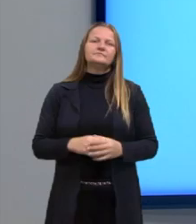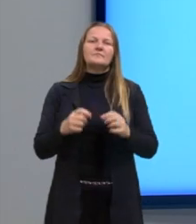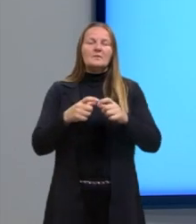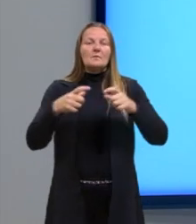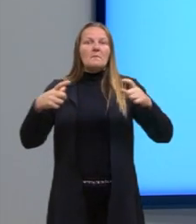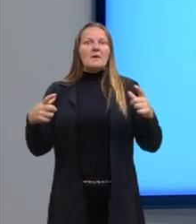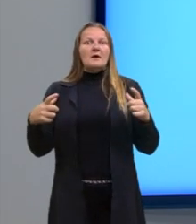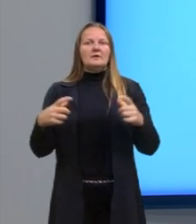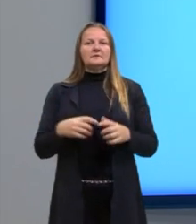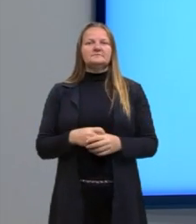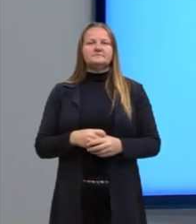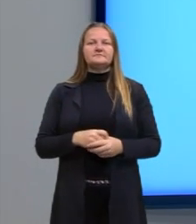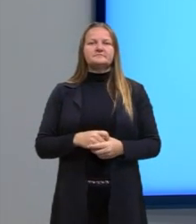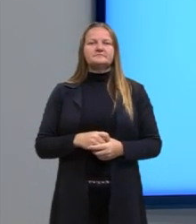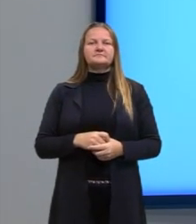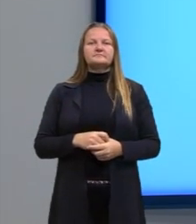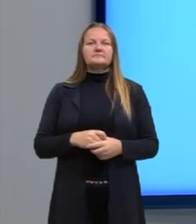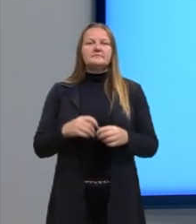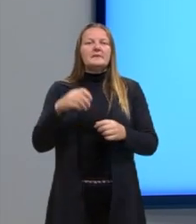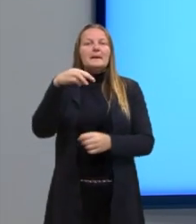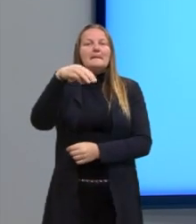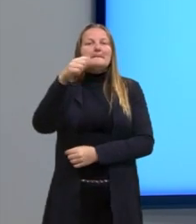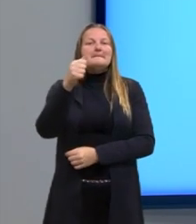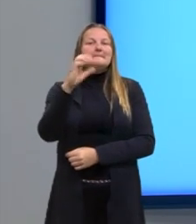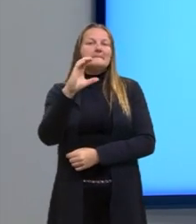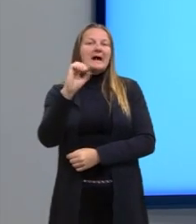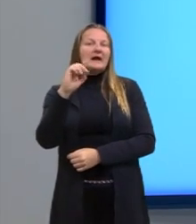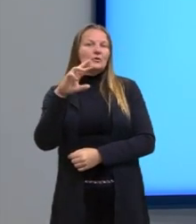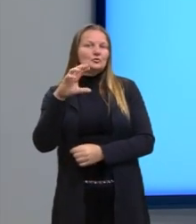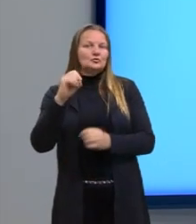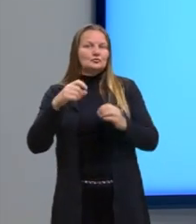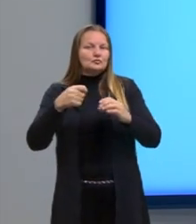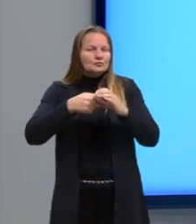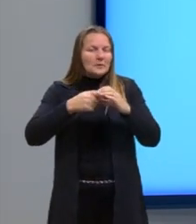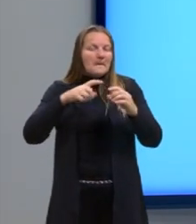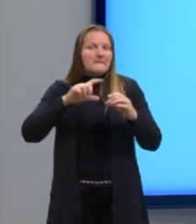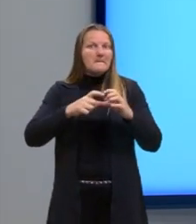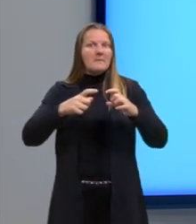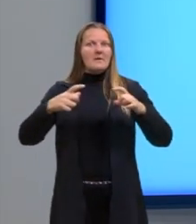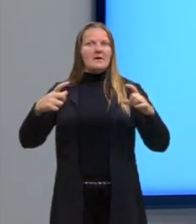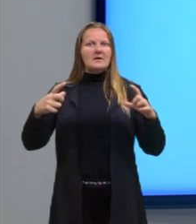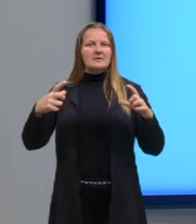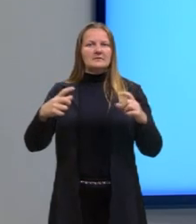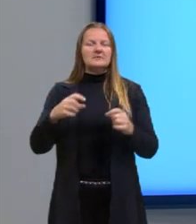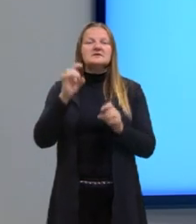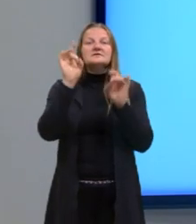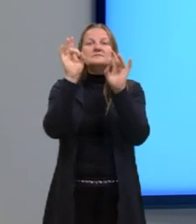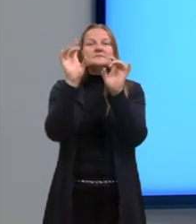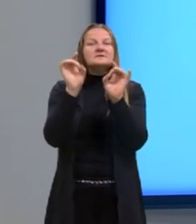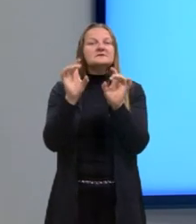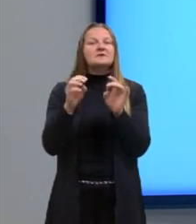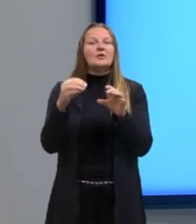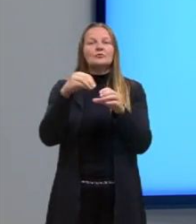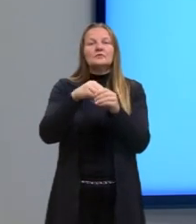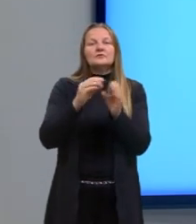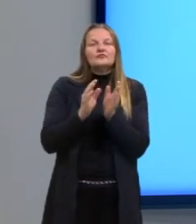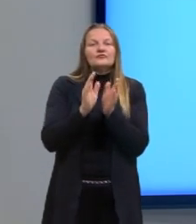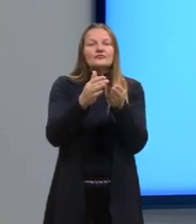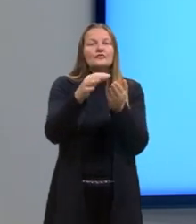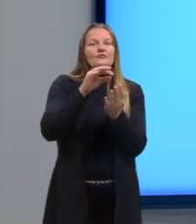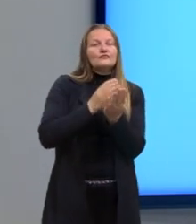é apenas então a óptica geométrica é como se fosse um caso especial da óptica física